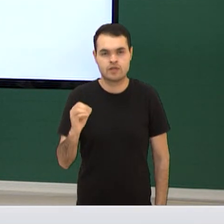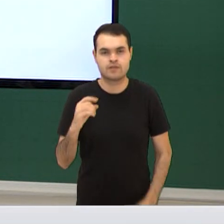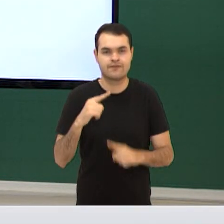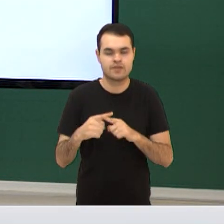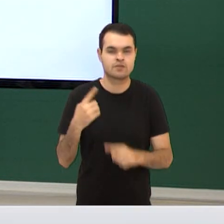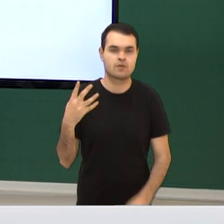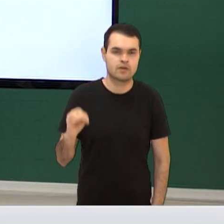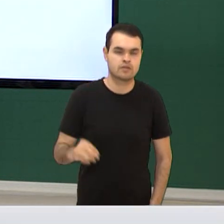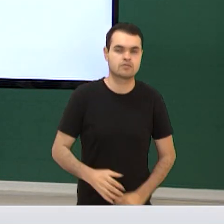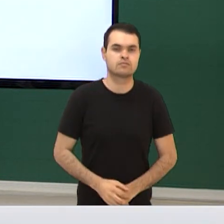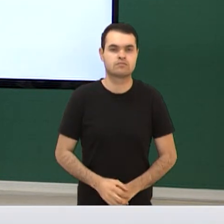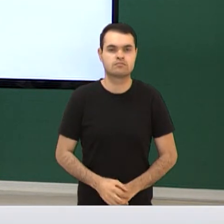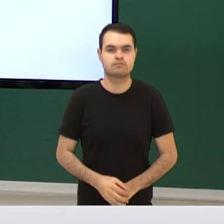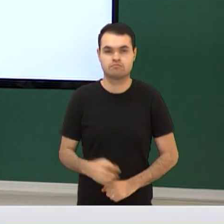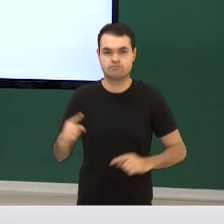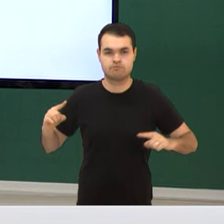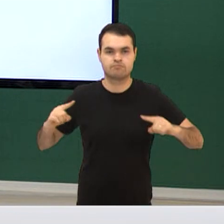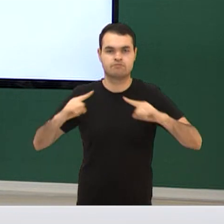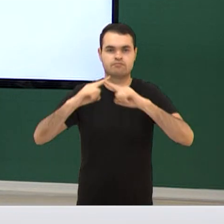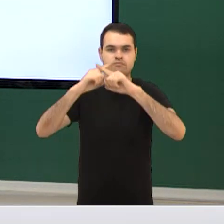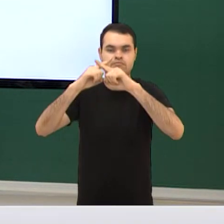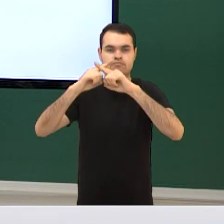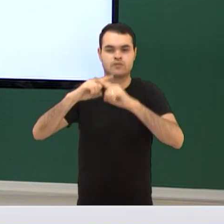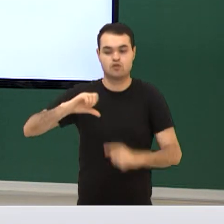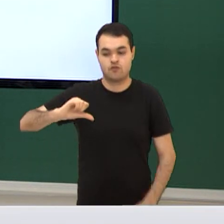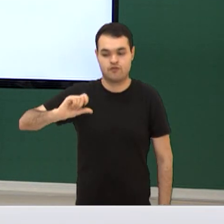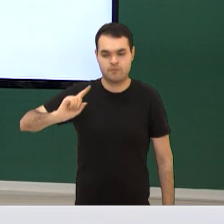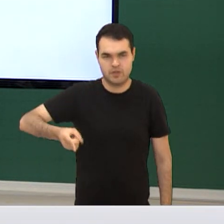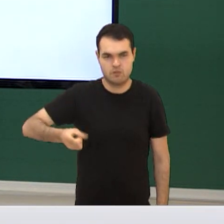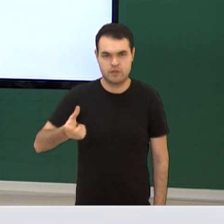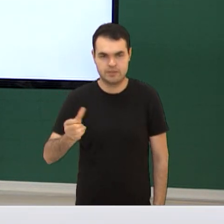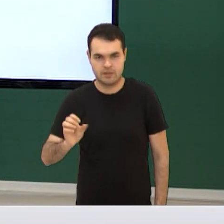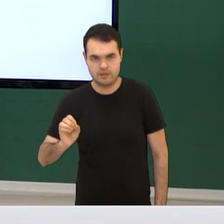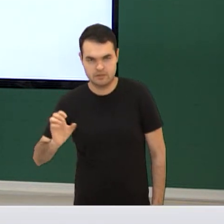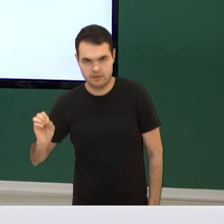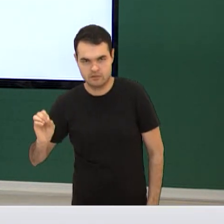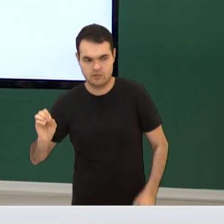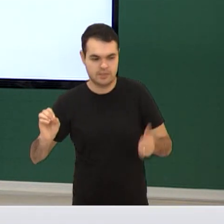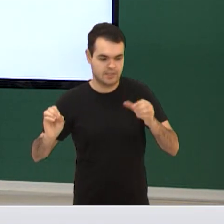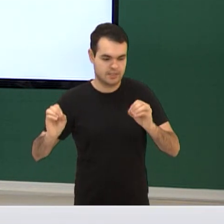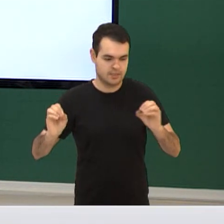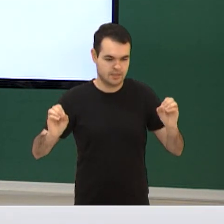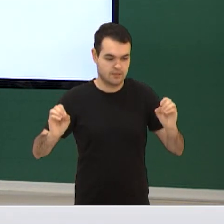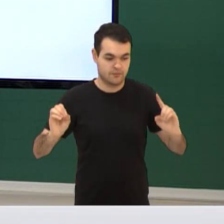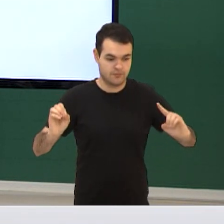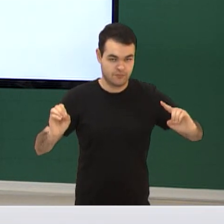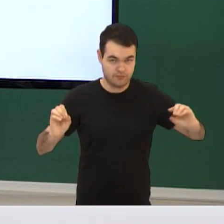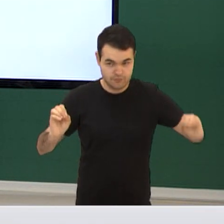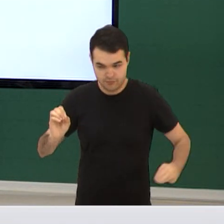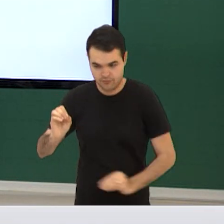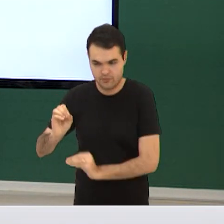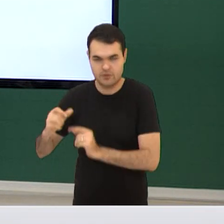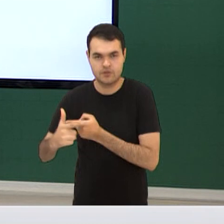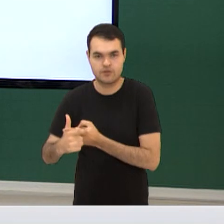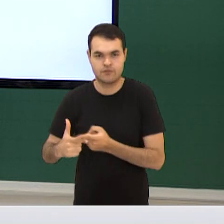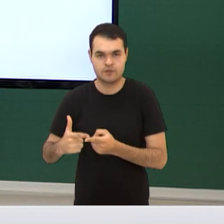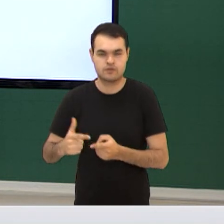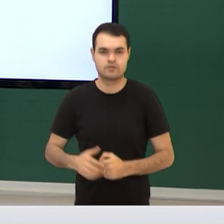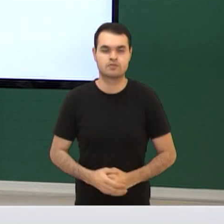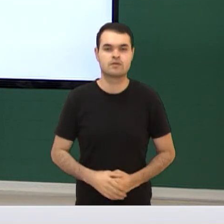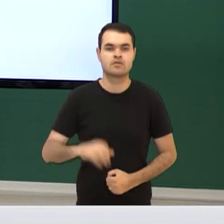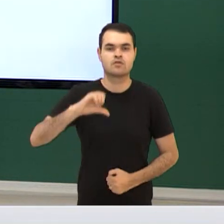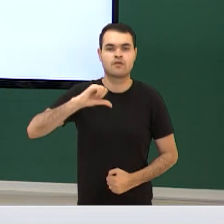D e coloca a quantia de vezes, ok? Então, 240, 40%. E a gente pode montar a